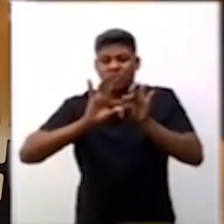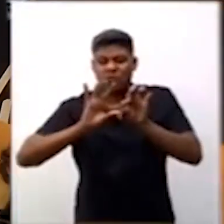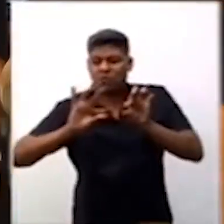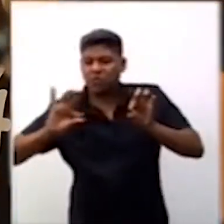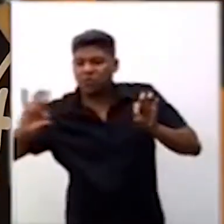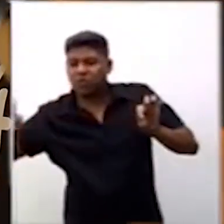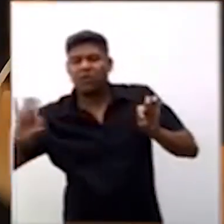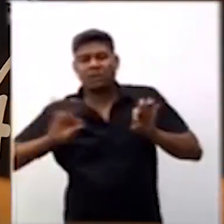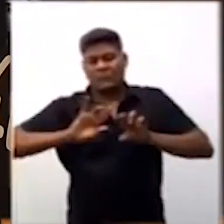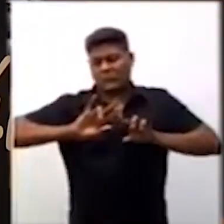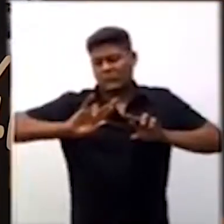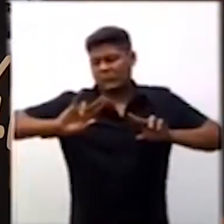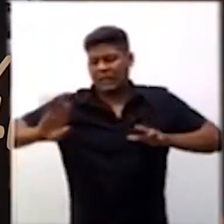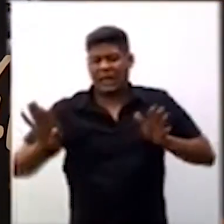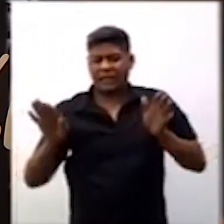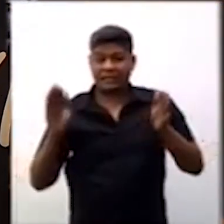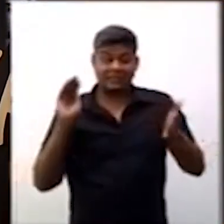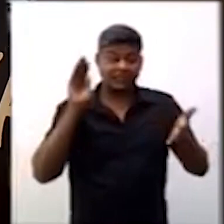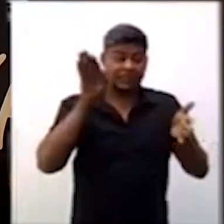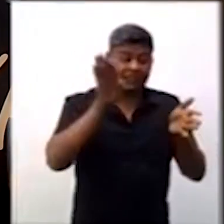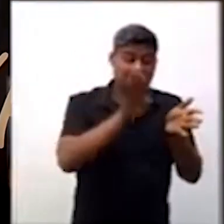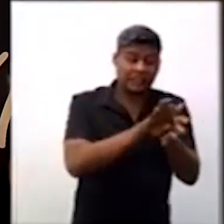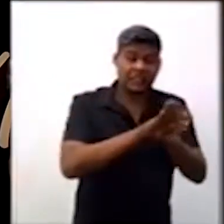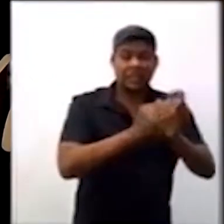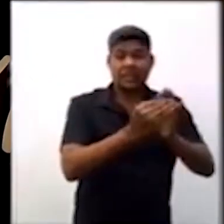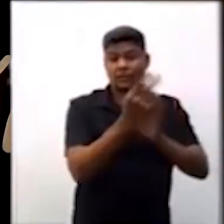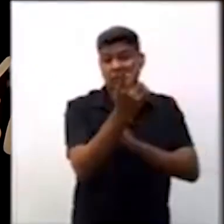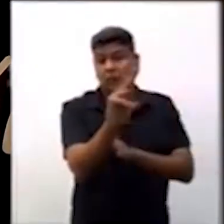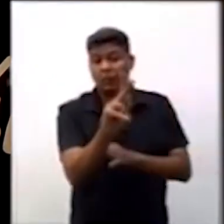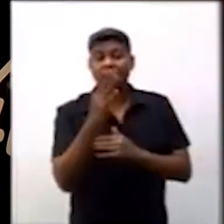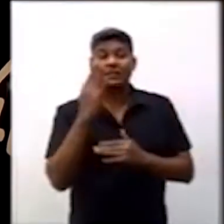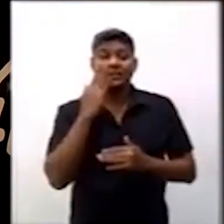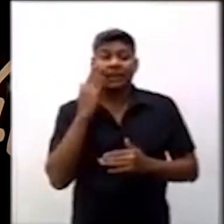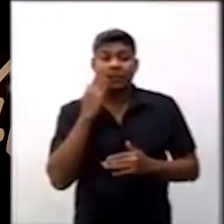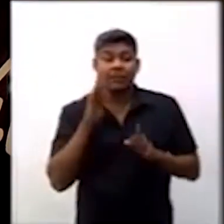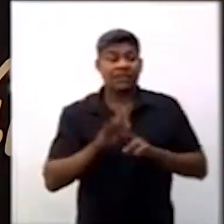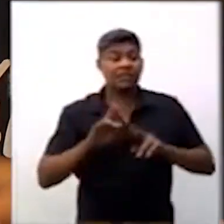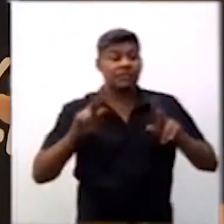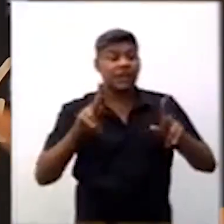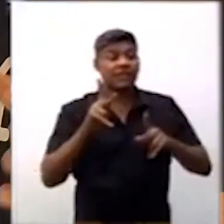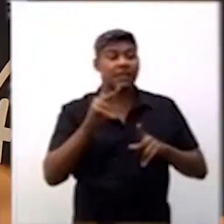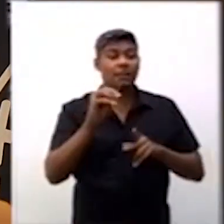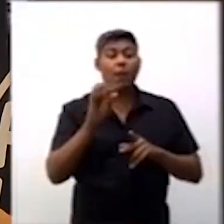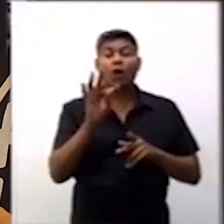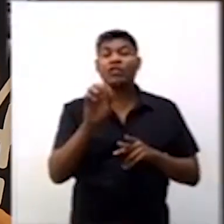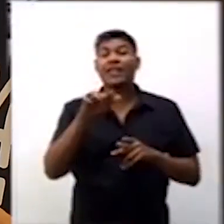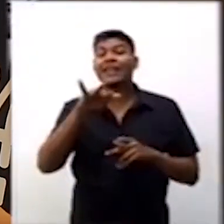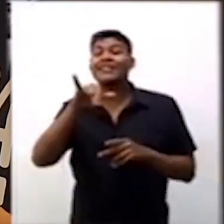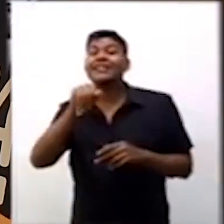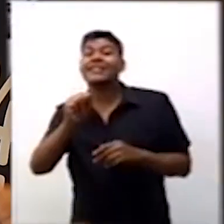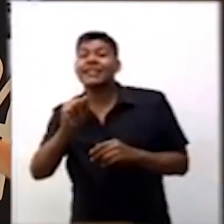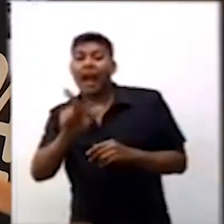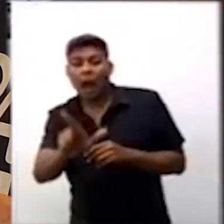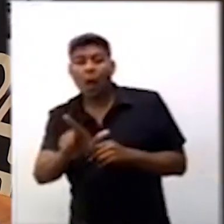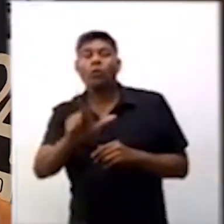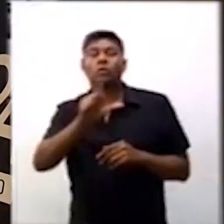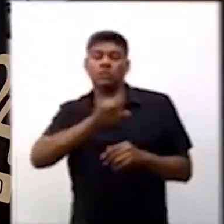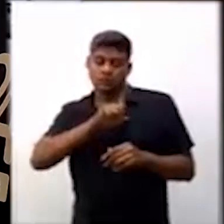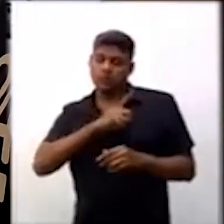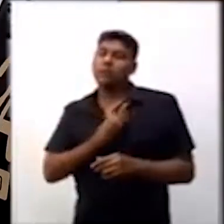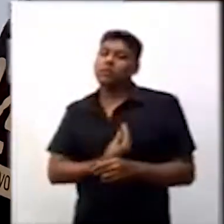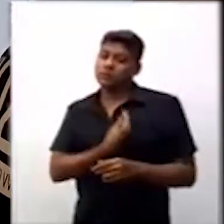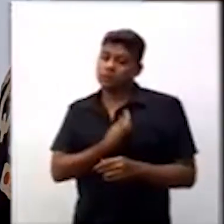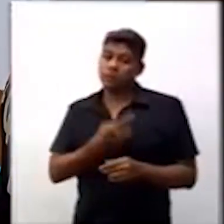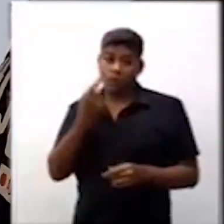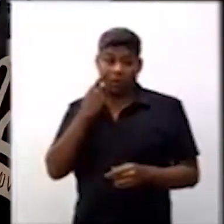o gerador, até chegar na tua casa. Então, essa diferença de potencial, ela está sempre disponível lá. Agora, repara,